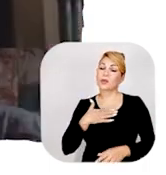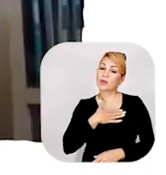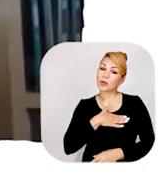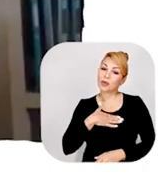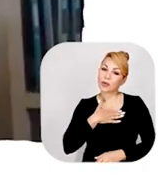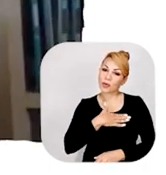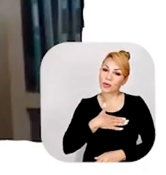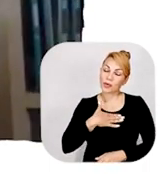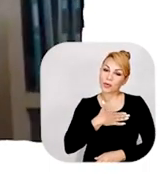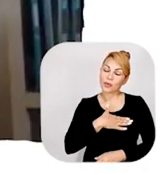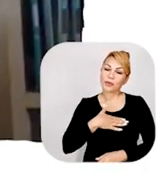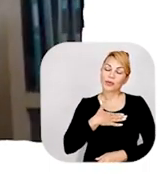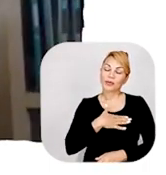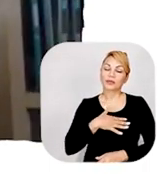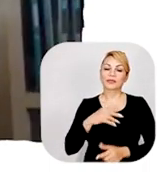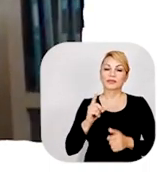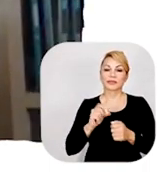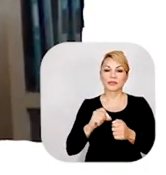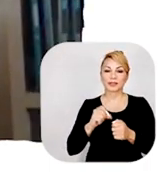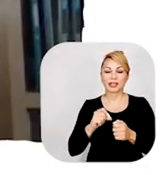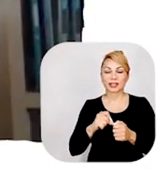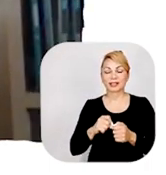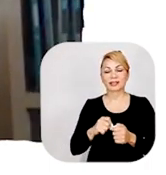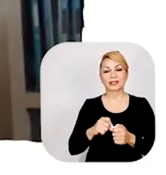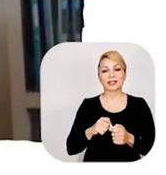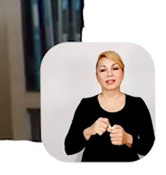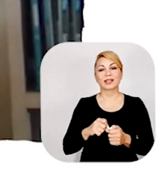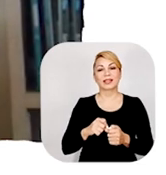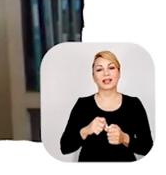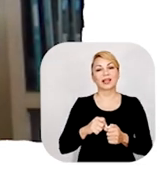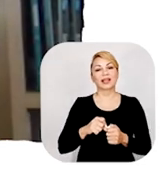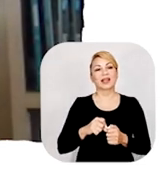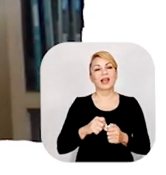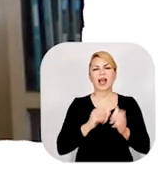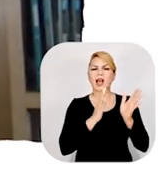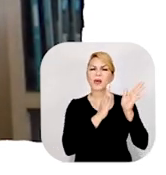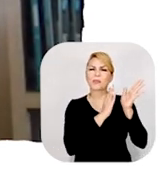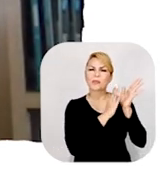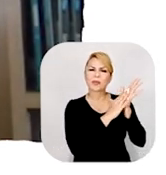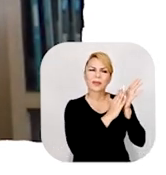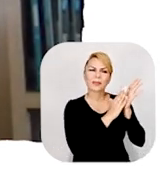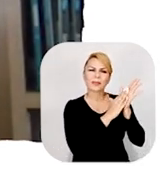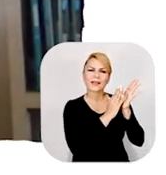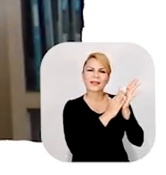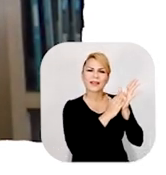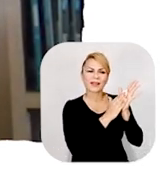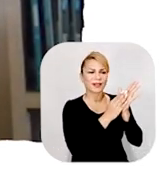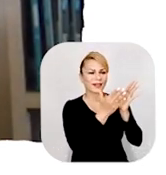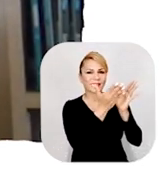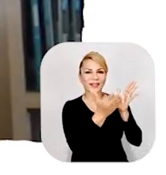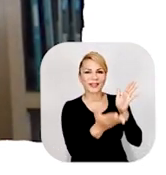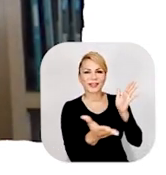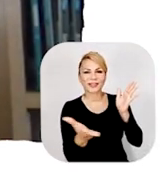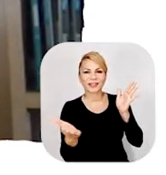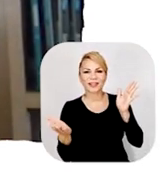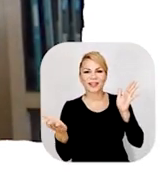gostaria de fazer uma pequena homenagem a todos esses indígenas que a gente sempre fala